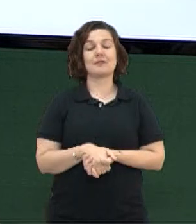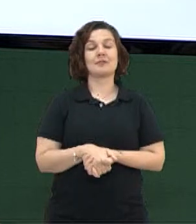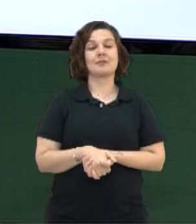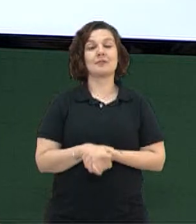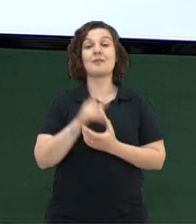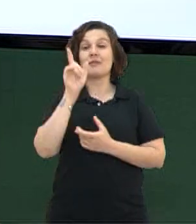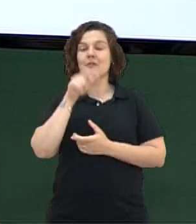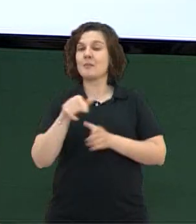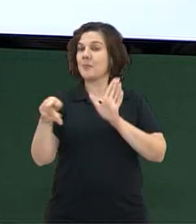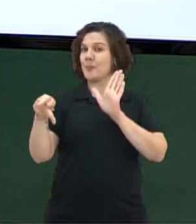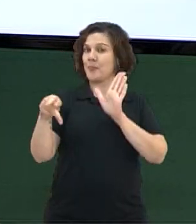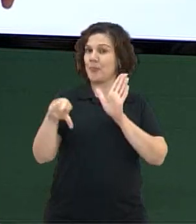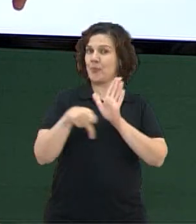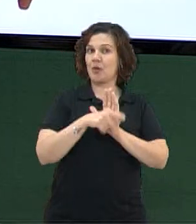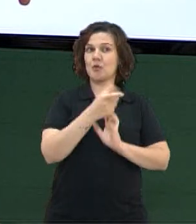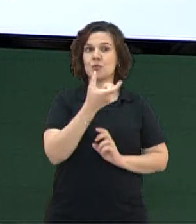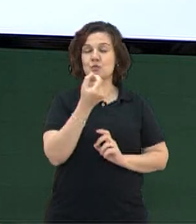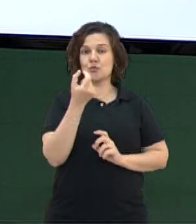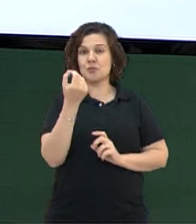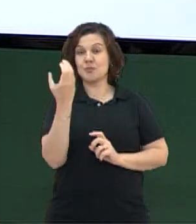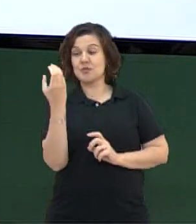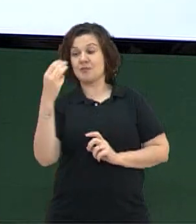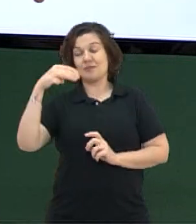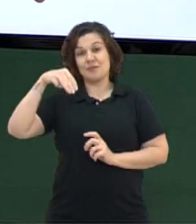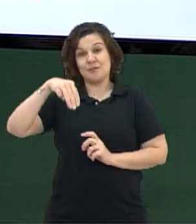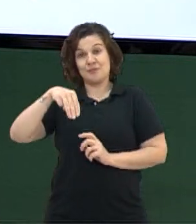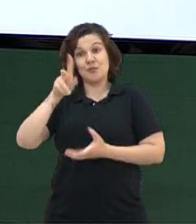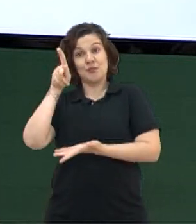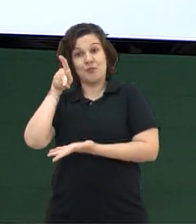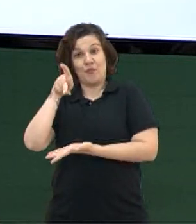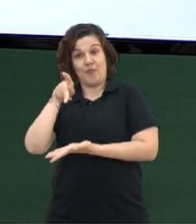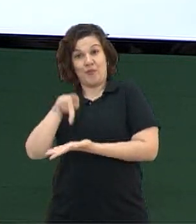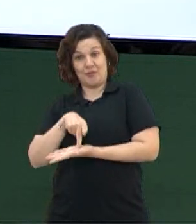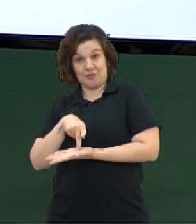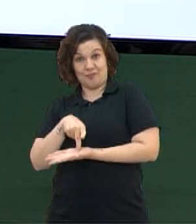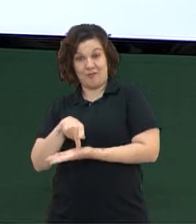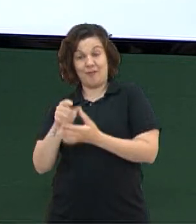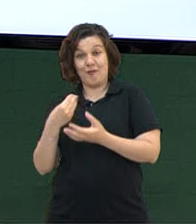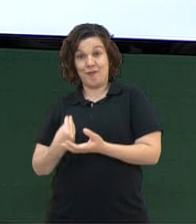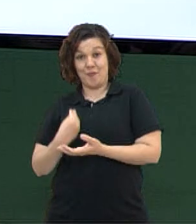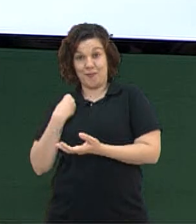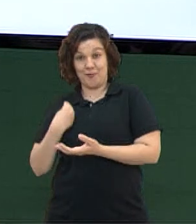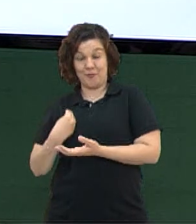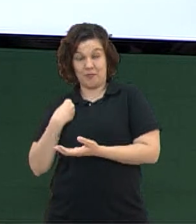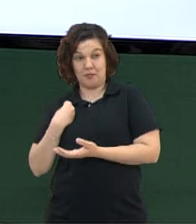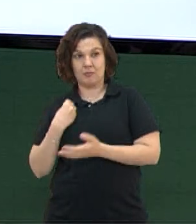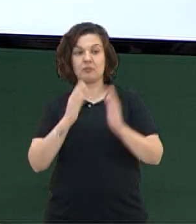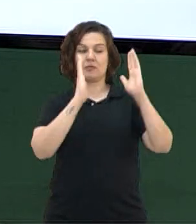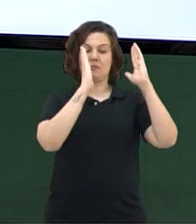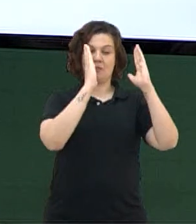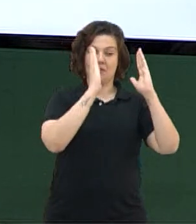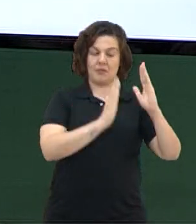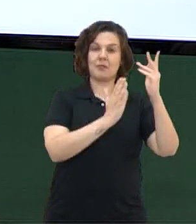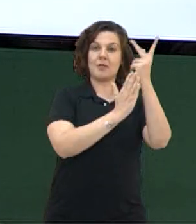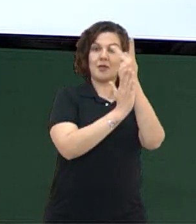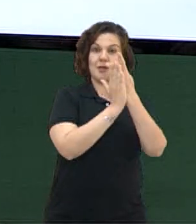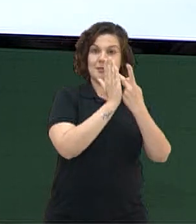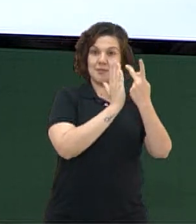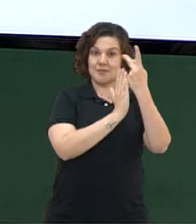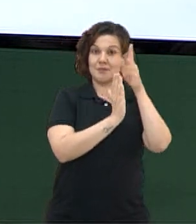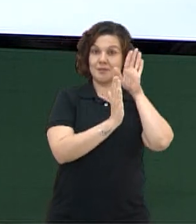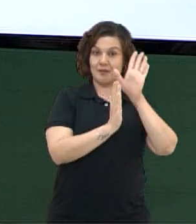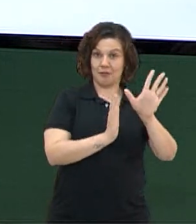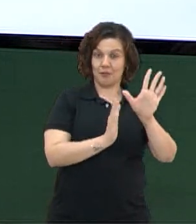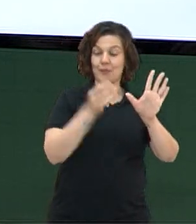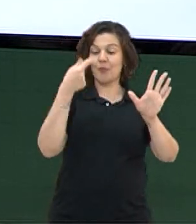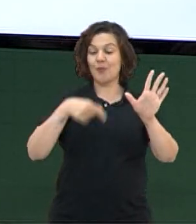ele corresponde aqui, ó, a 200 mil centímetros na realidade. Então, a primeira parte correspondendo à distância no